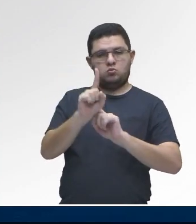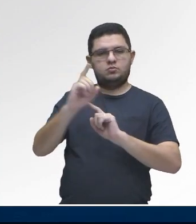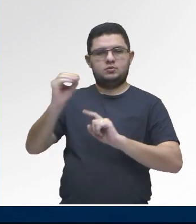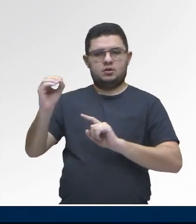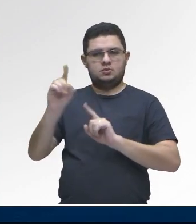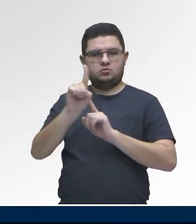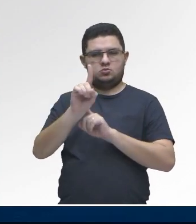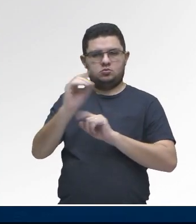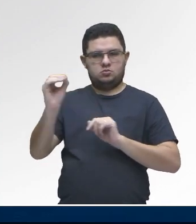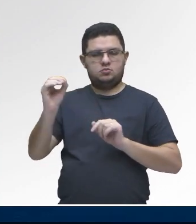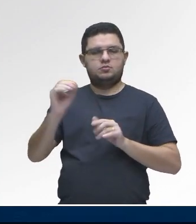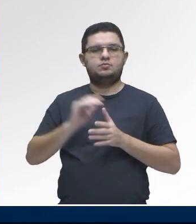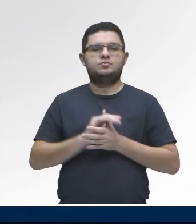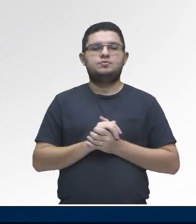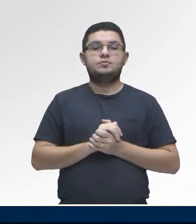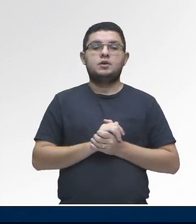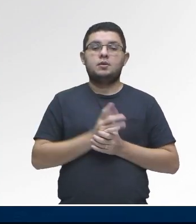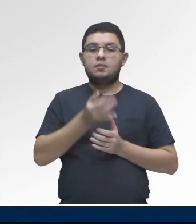Eu tenho, por exemplo,